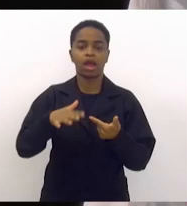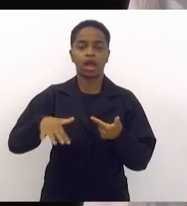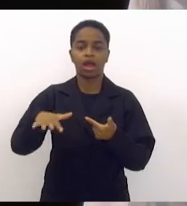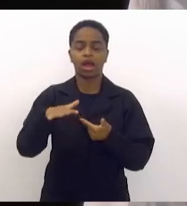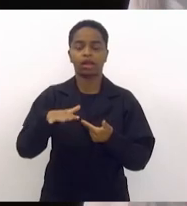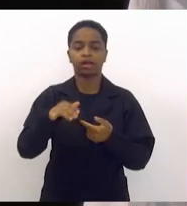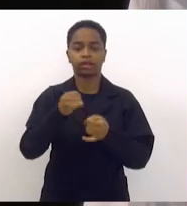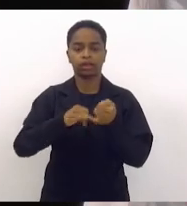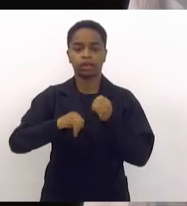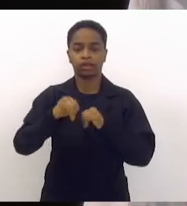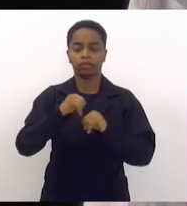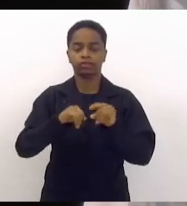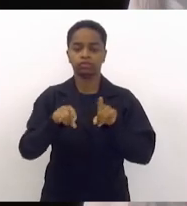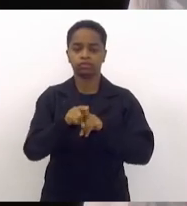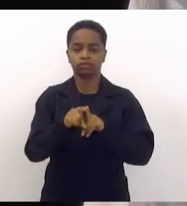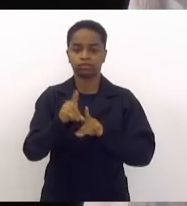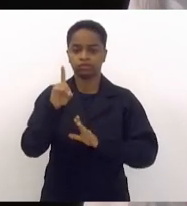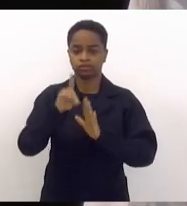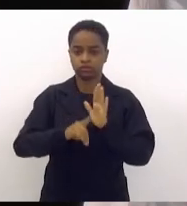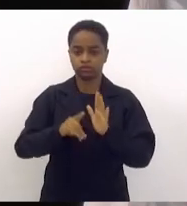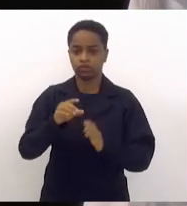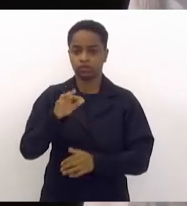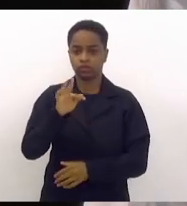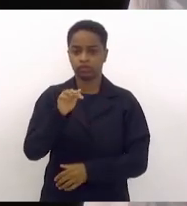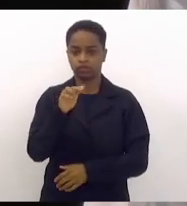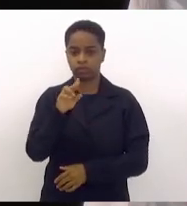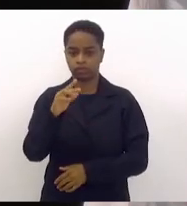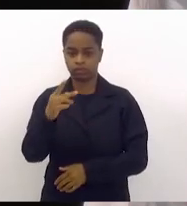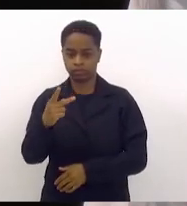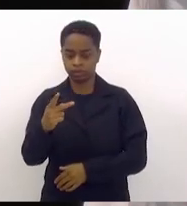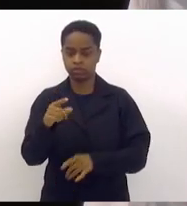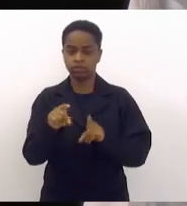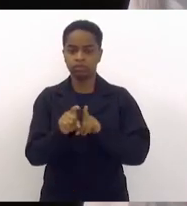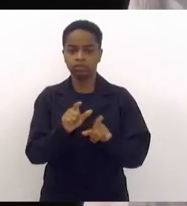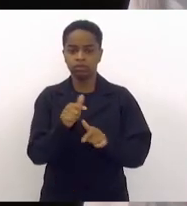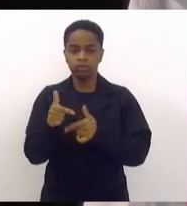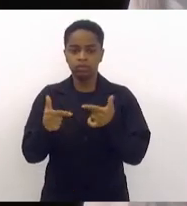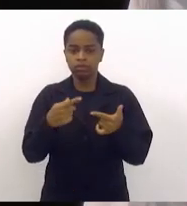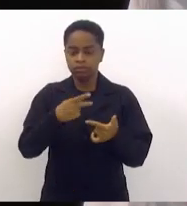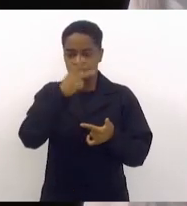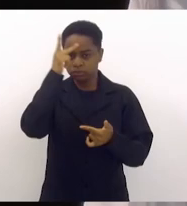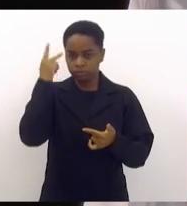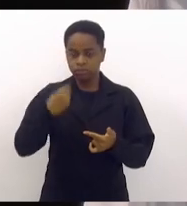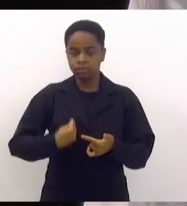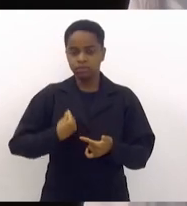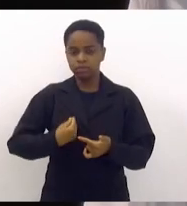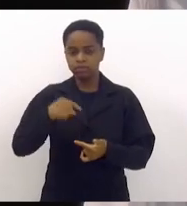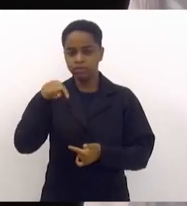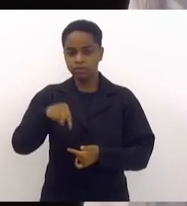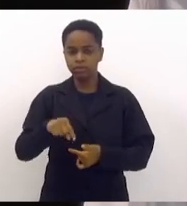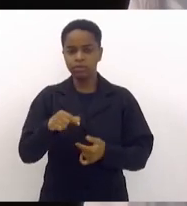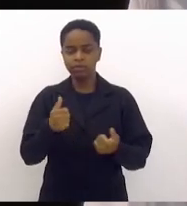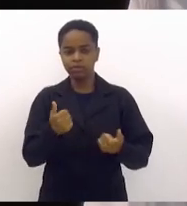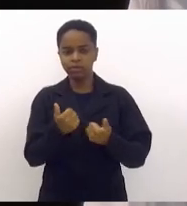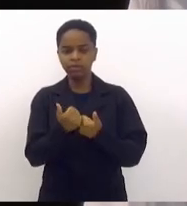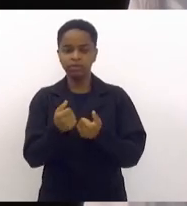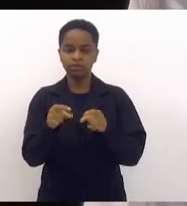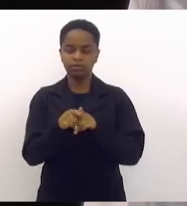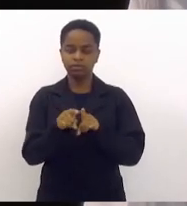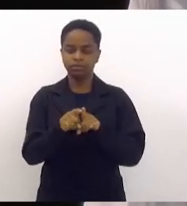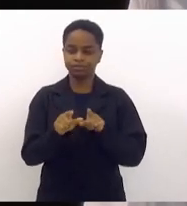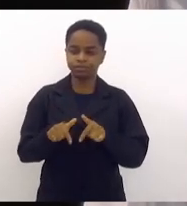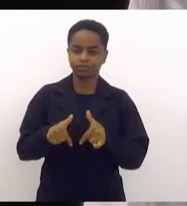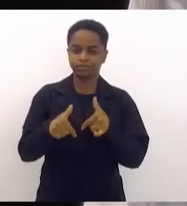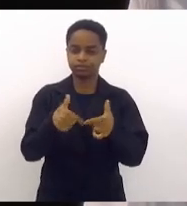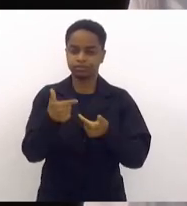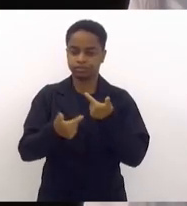né o companheiro Joaci também diretor da fup eh tantos outros companheiros que estão aqui que são da base né Eh e que